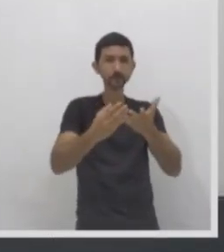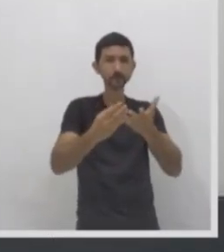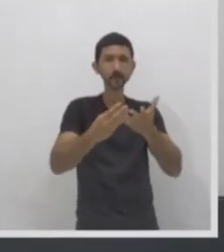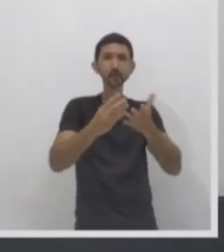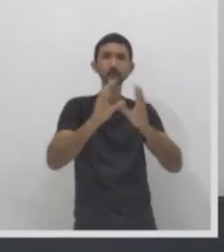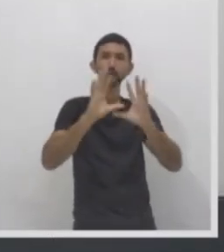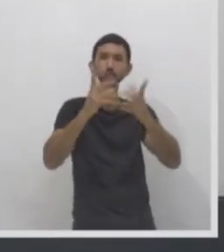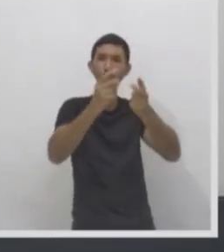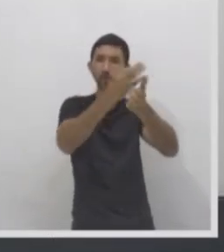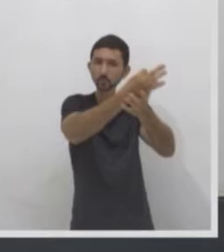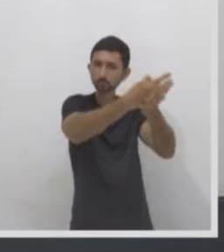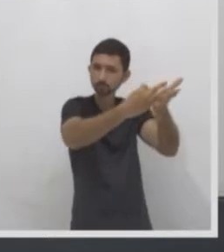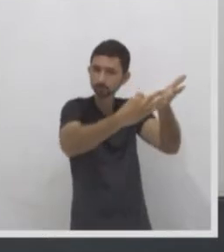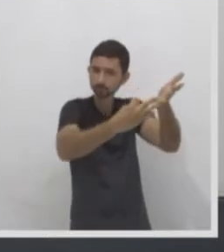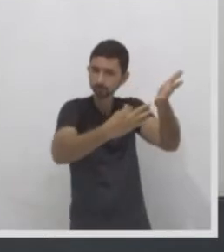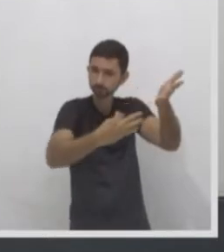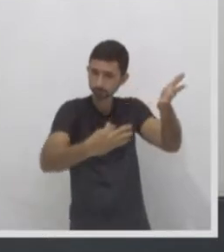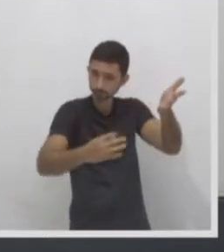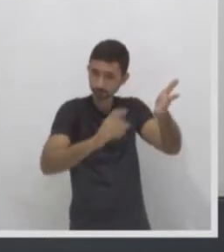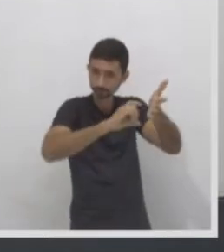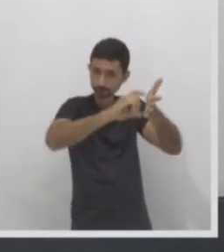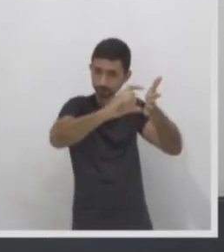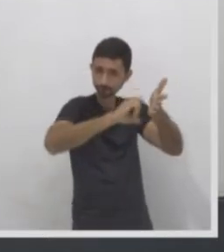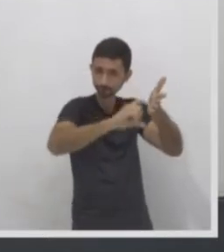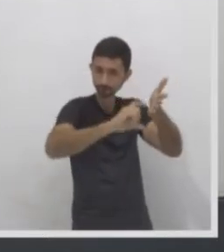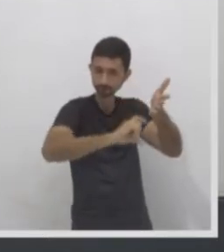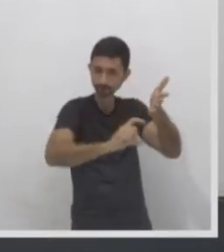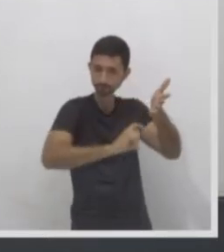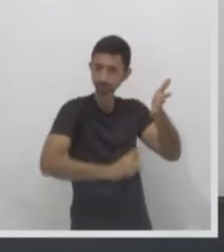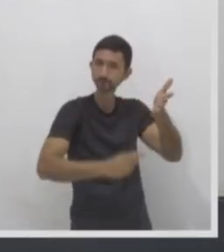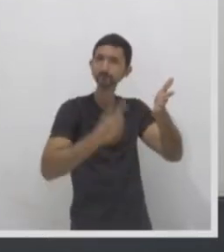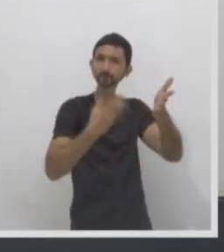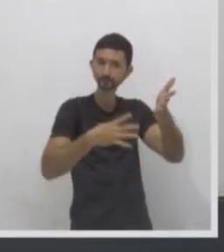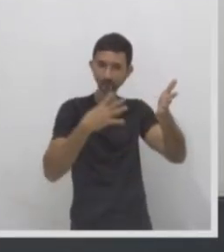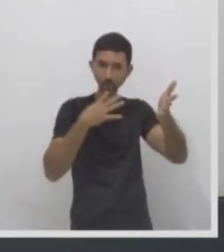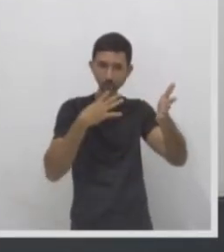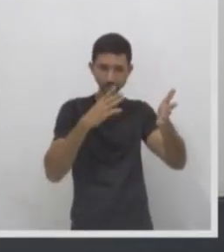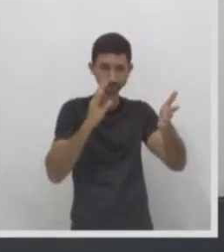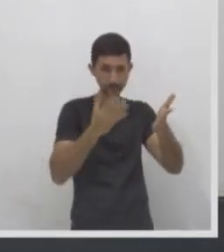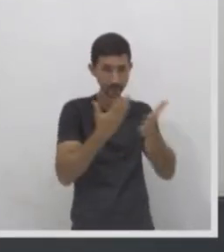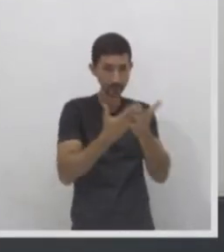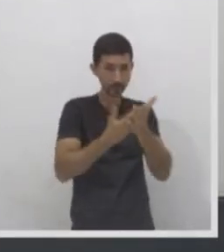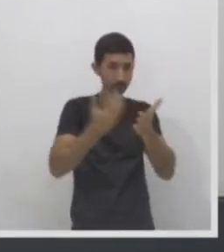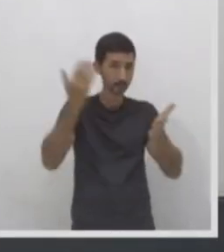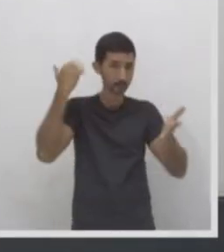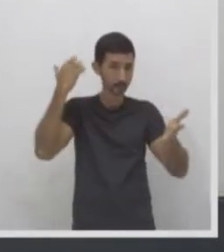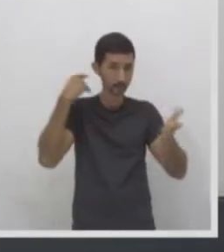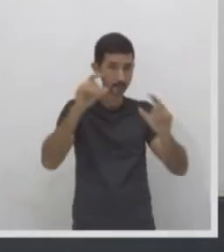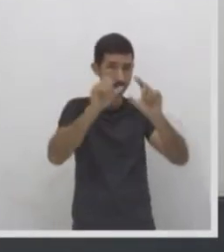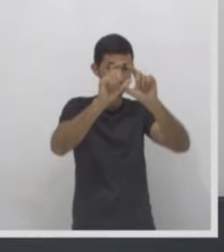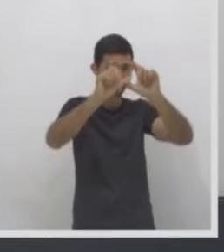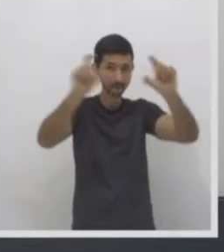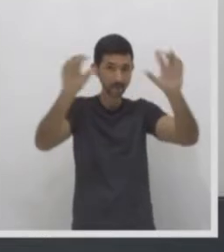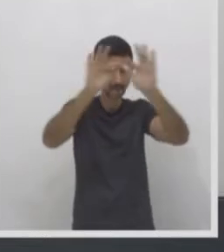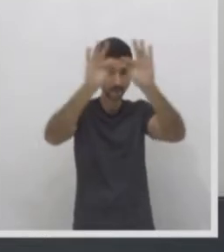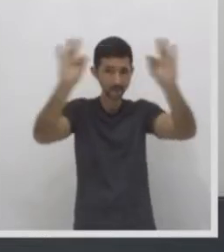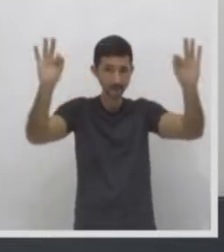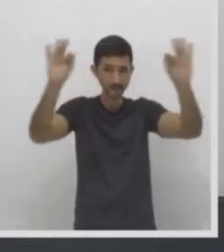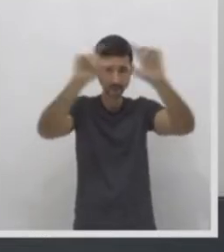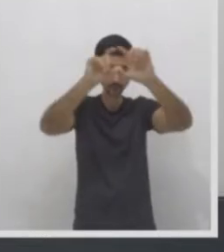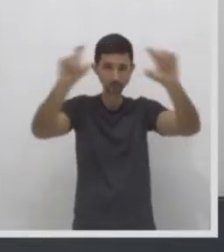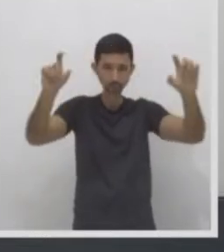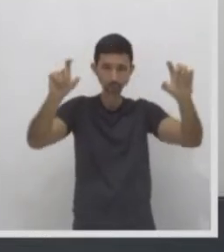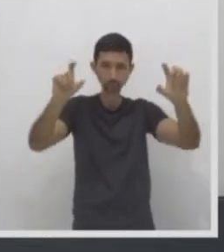estou retomando a manchete com você, que é algo que nós vimos na aula passada, que é essa frase inicial do